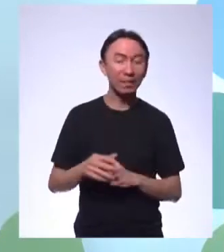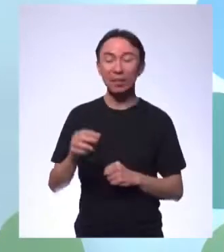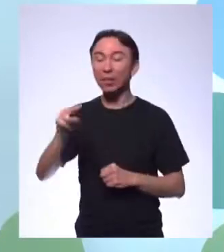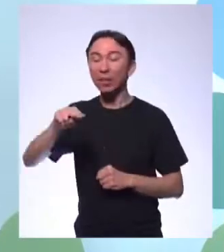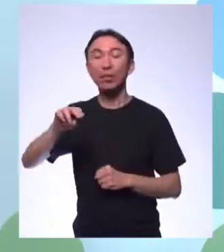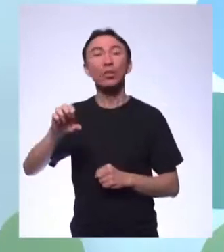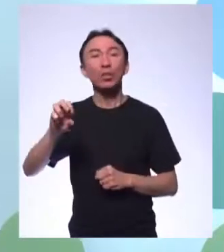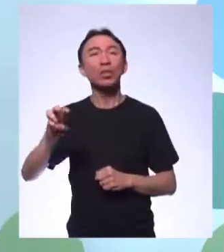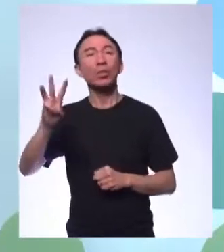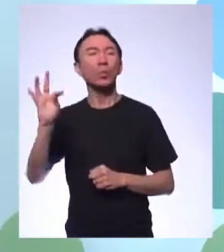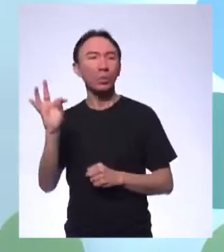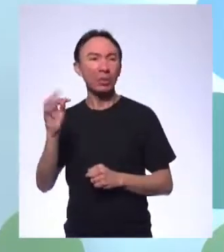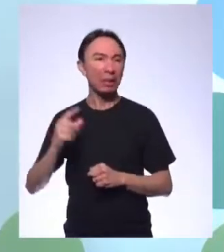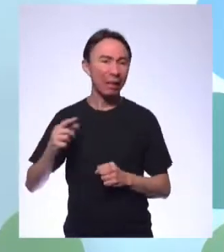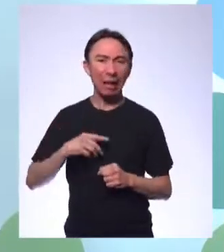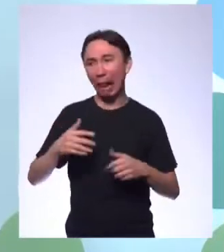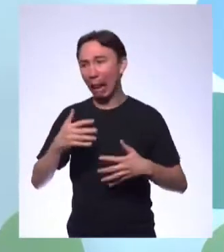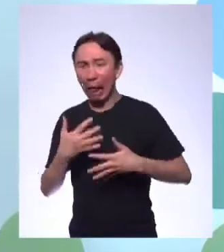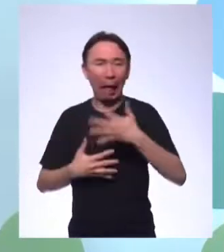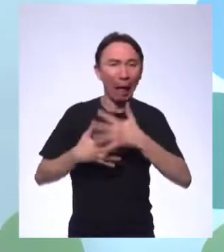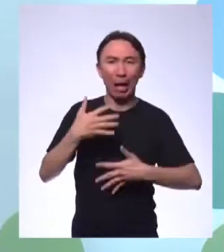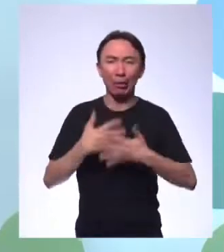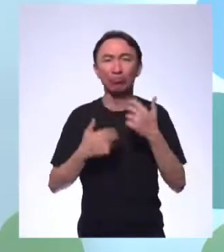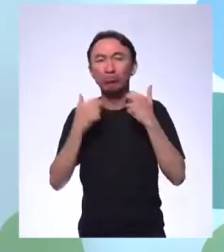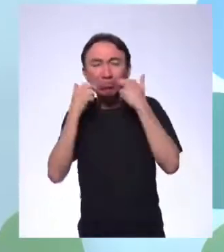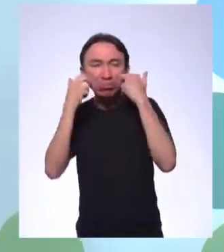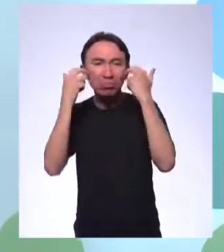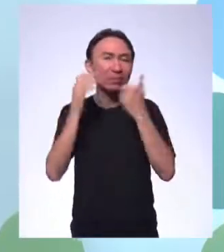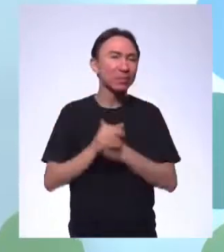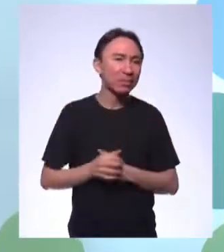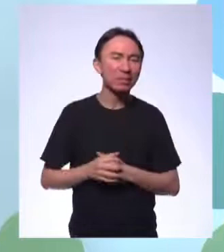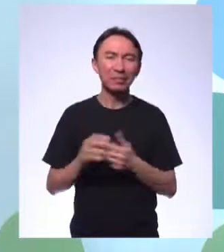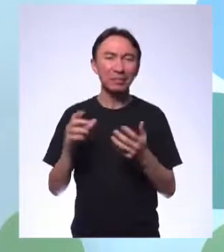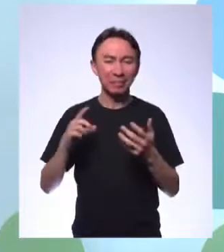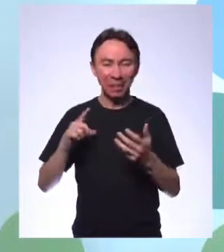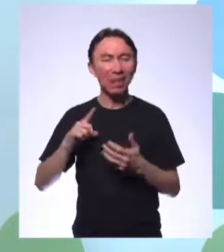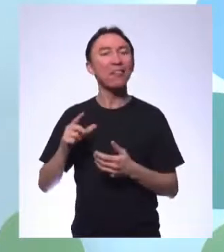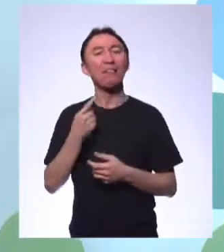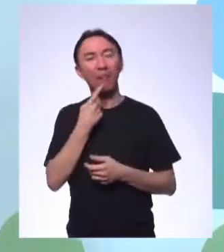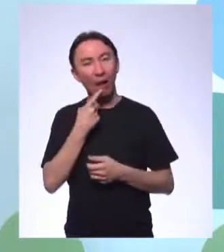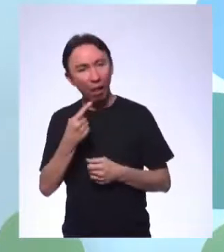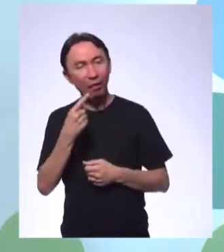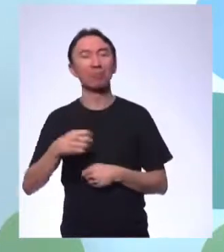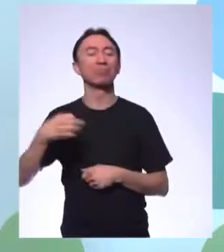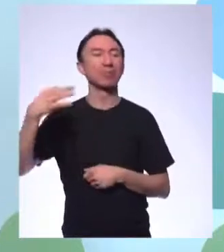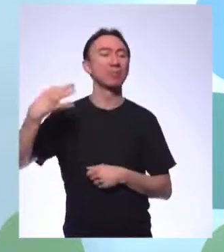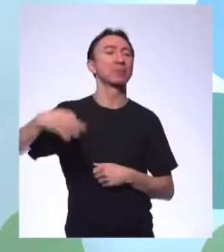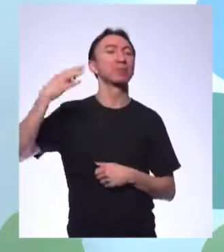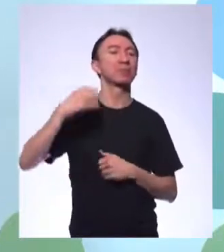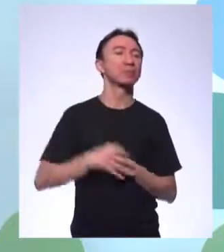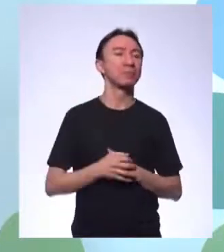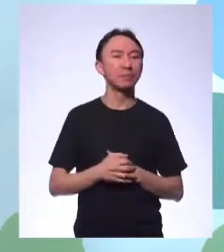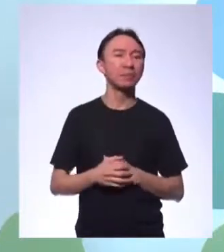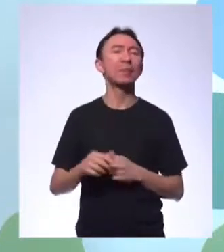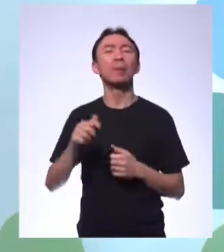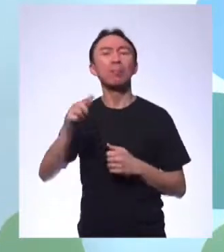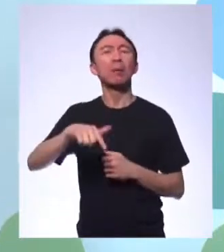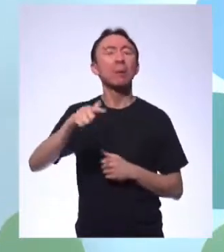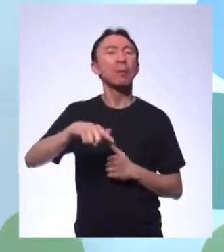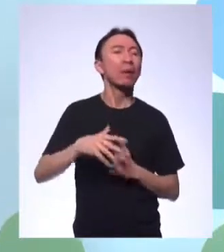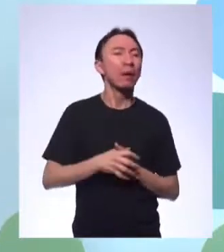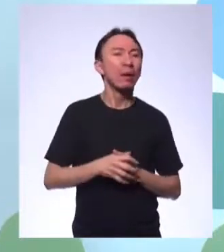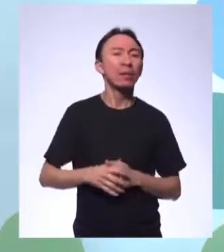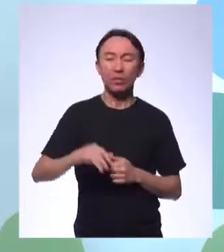atrapalhado e tímido. Isso quem disse foi a Kelly e muitos outros Tá alunos certo essa também, aí, né? já anota. Deixa eu ver, procurando mais aqui.